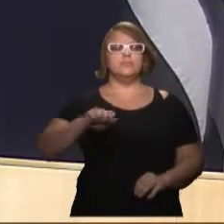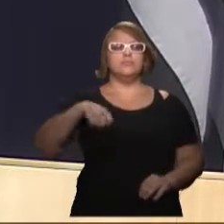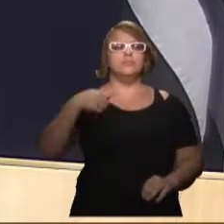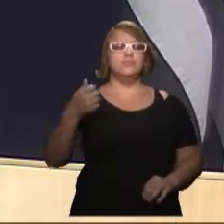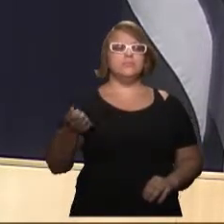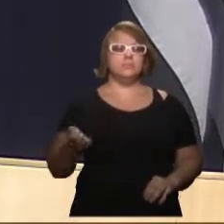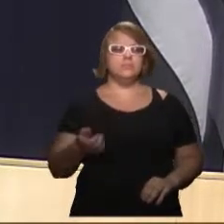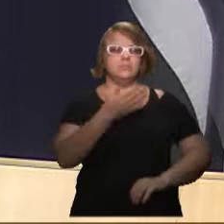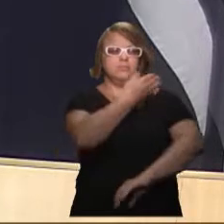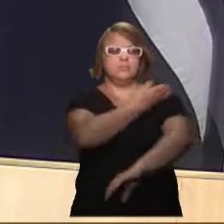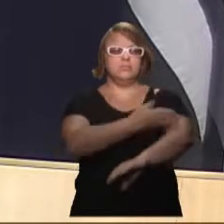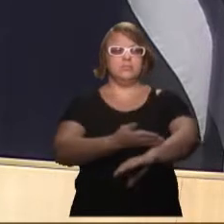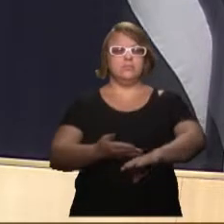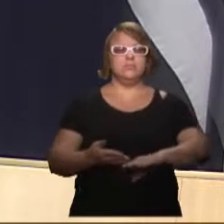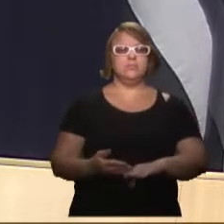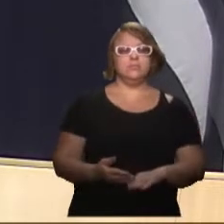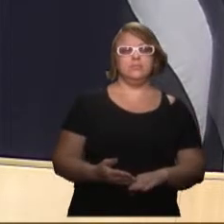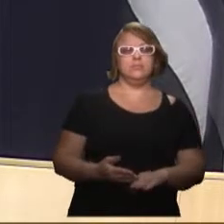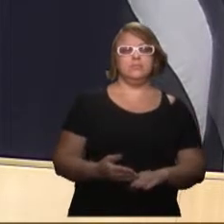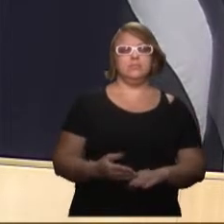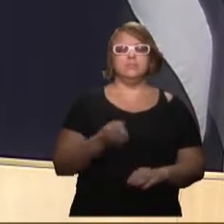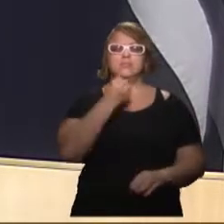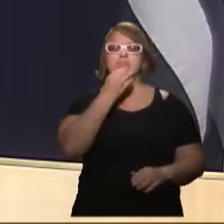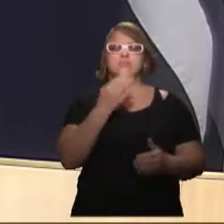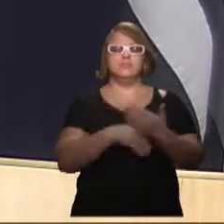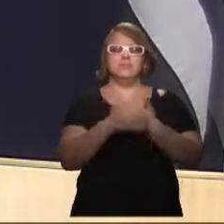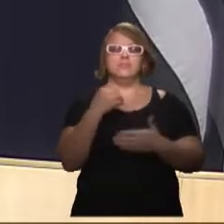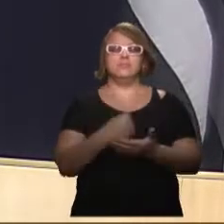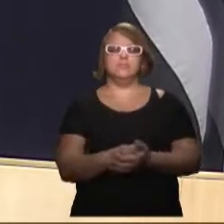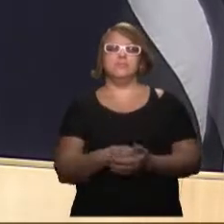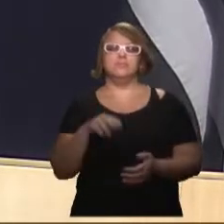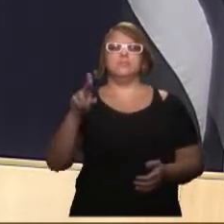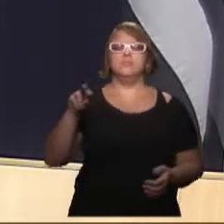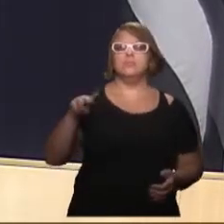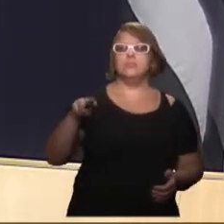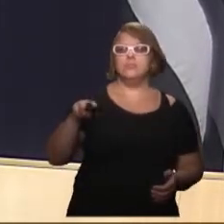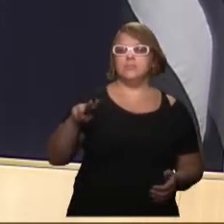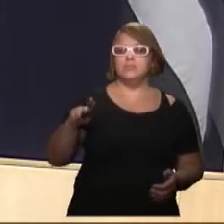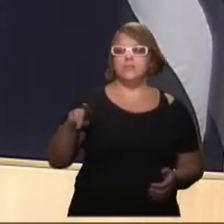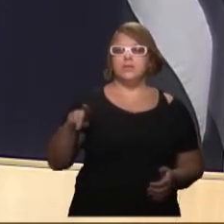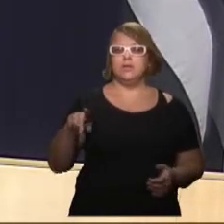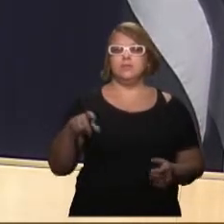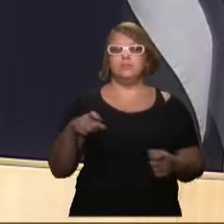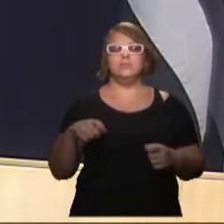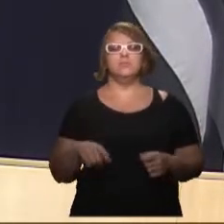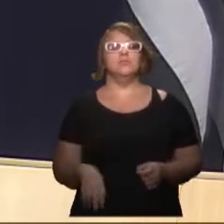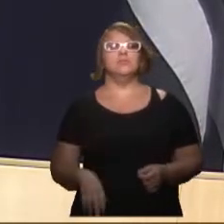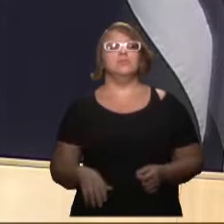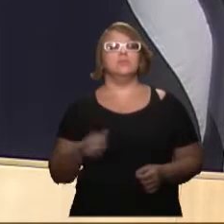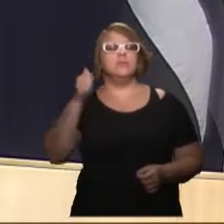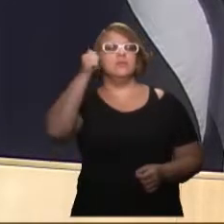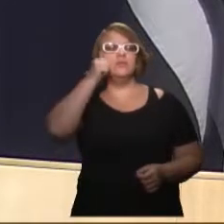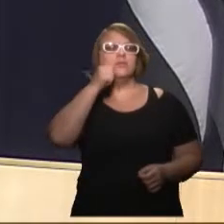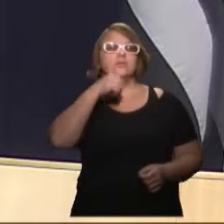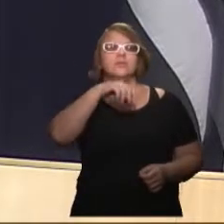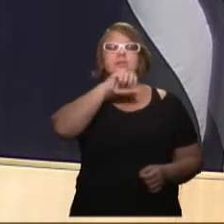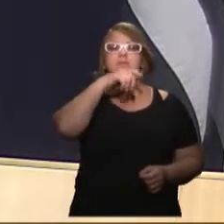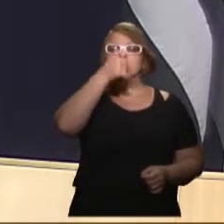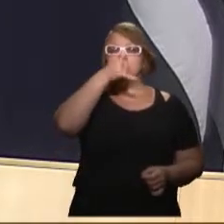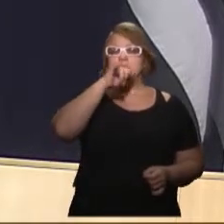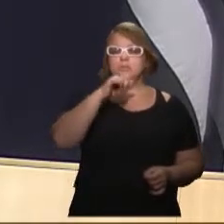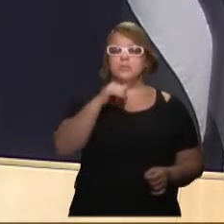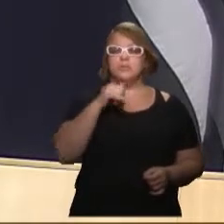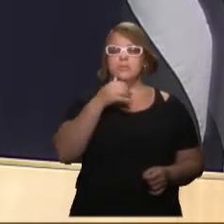de qualidade para todos, igualdade entre o sexo e a valorização das mulheres, reduzir a